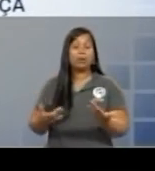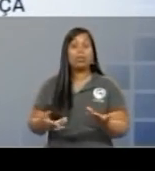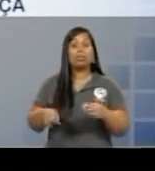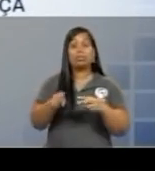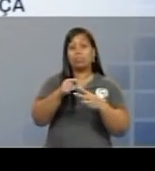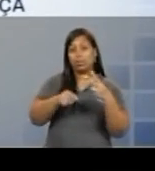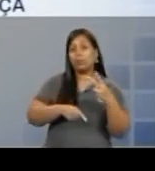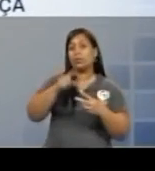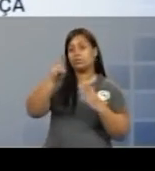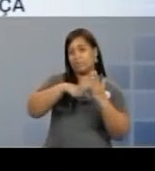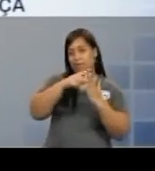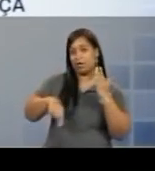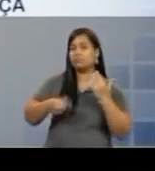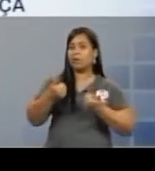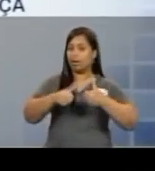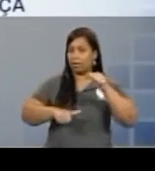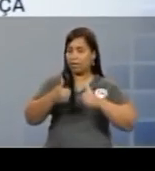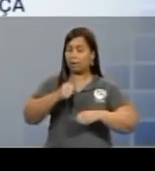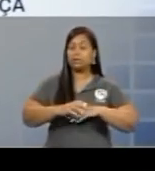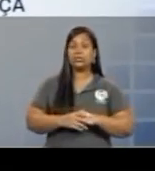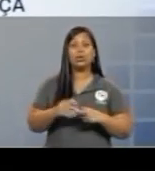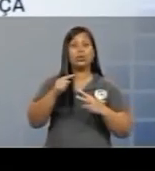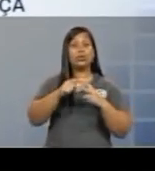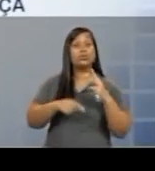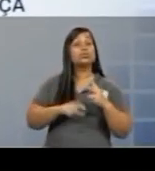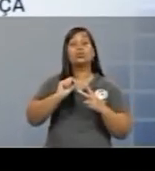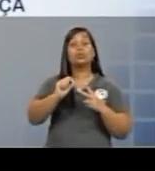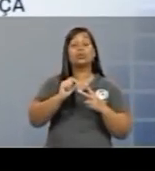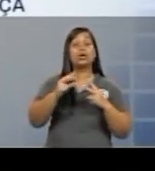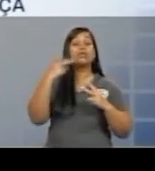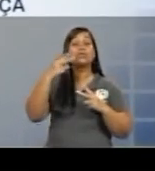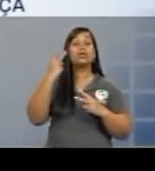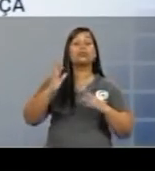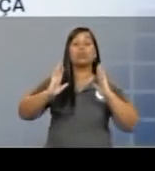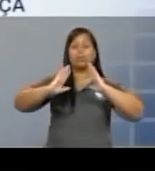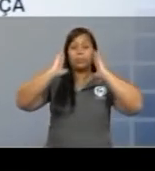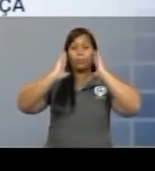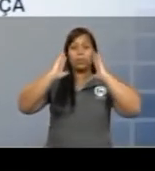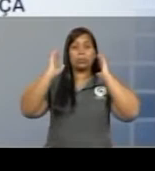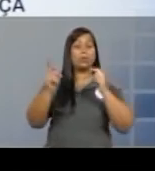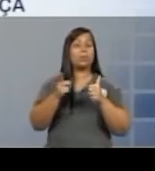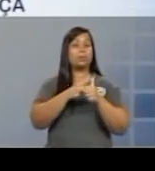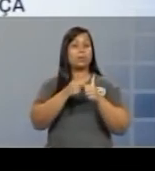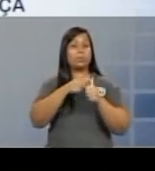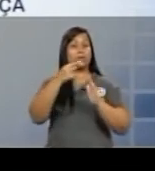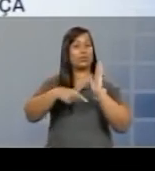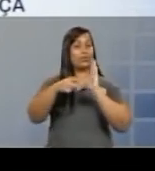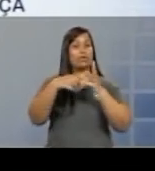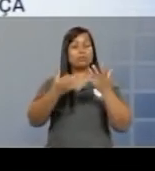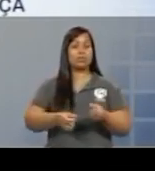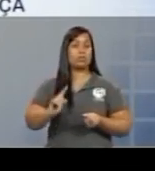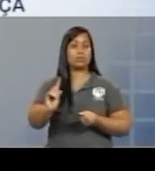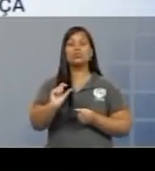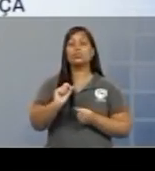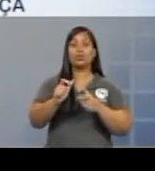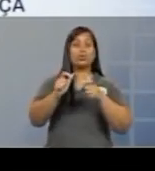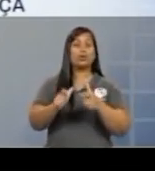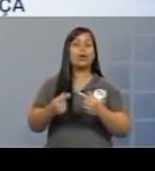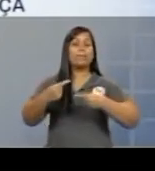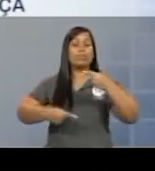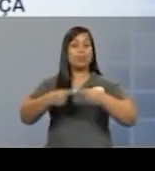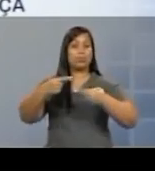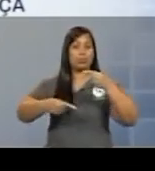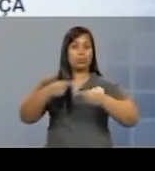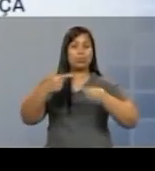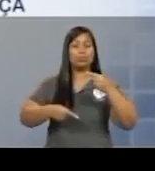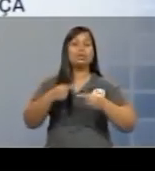2 vetos. Ambos barram propostas de autoria de Paulo Paulera. O primeiro veto, total, rejeita a matéria que institui a Política